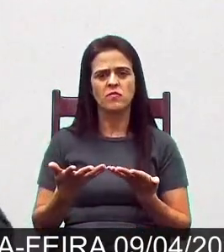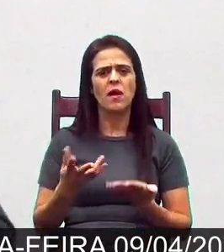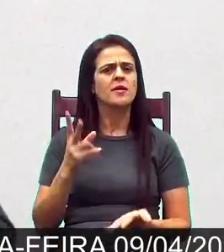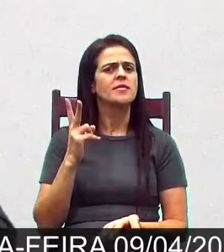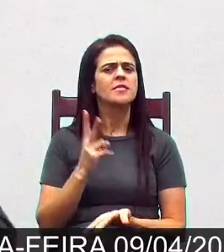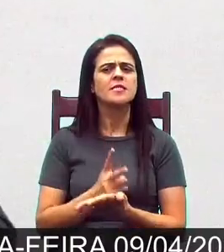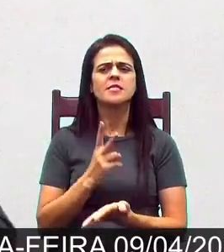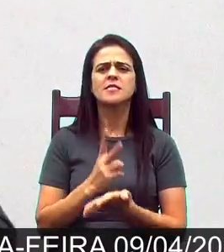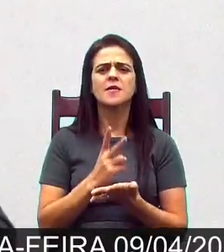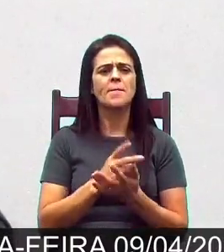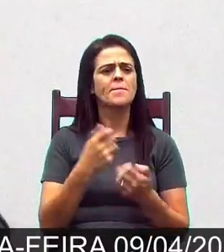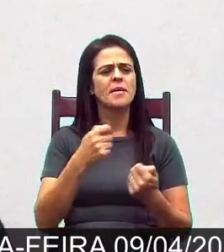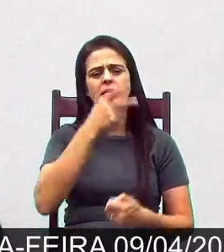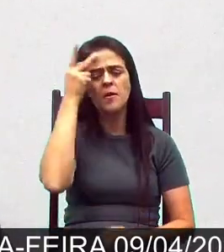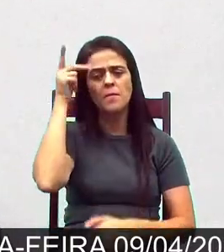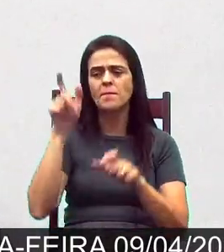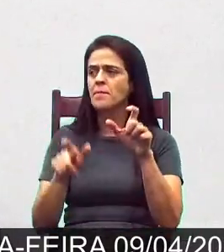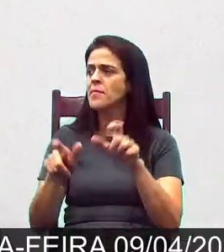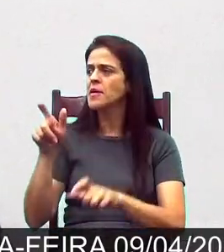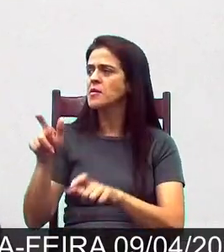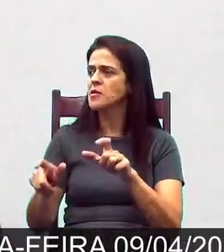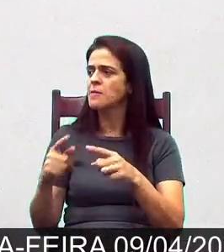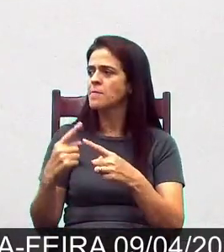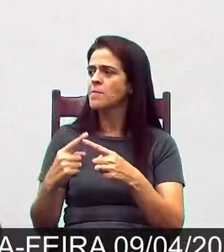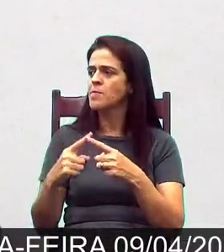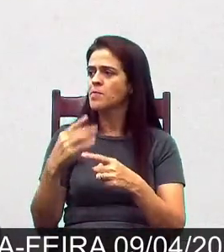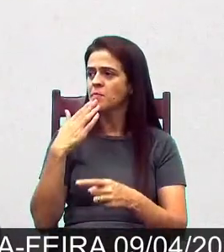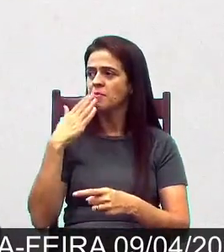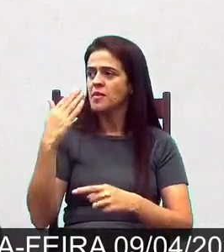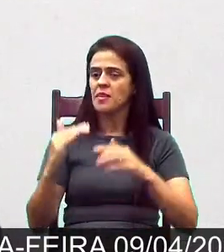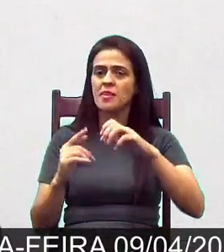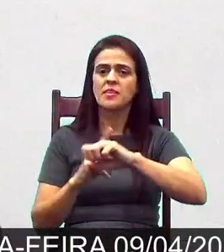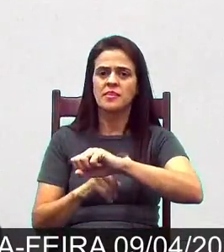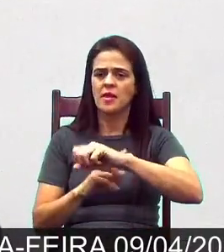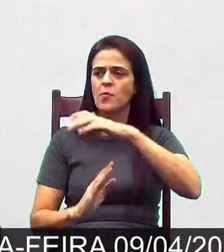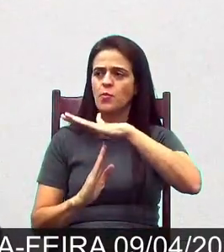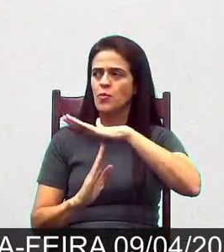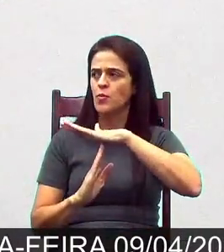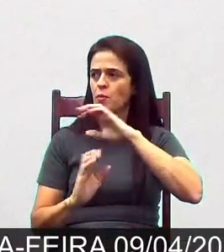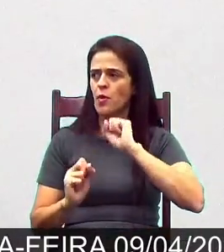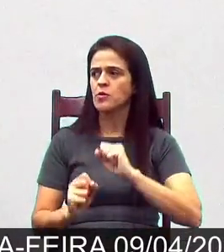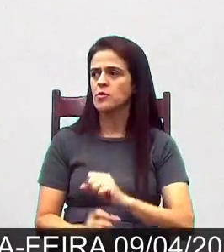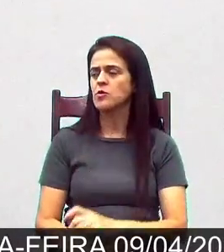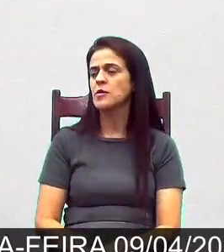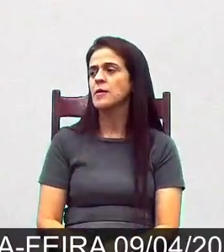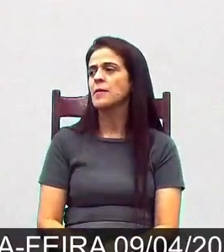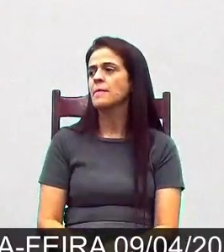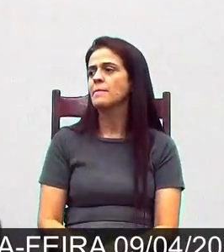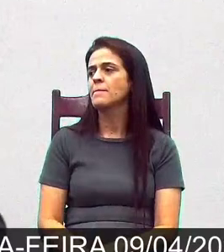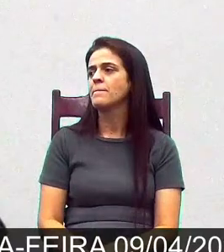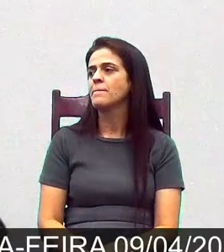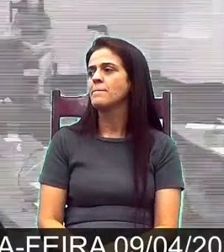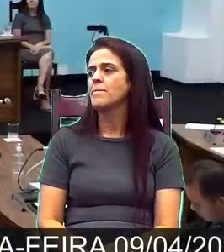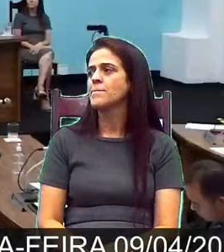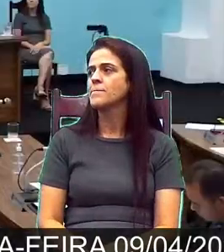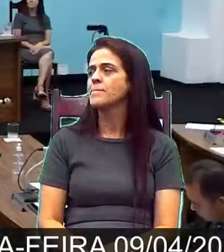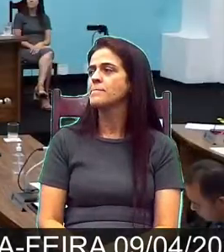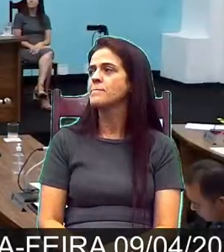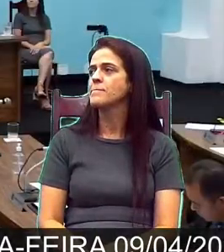precisa de doadores. Senhor presidente, se eu puder conceder uma parte ao seu Luiz, por gentileza. Vai.